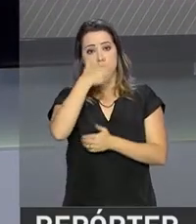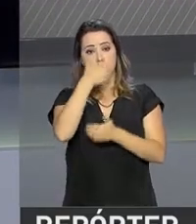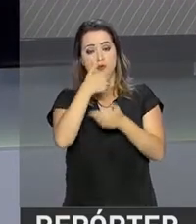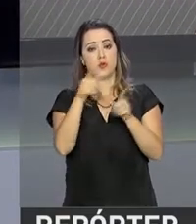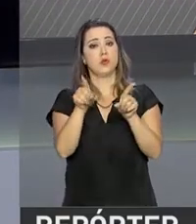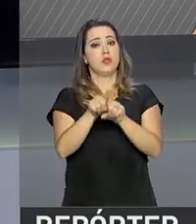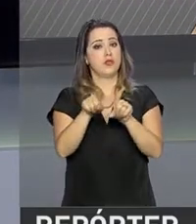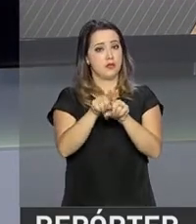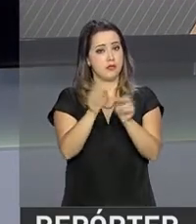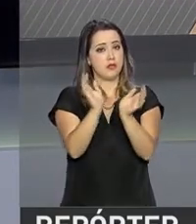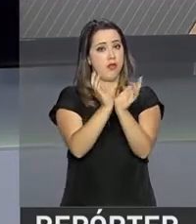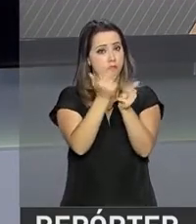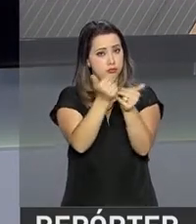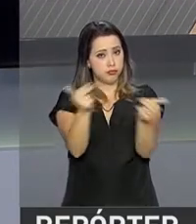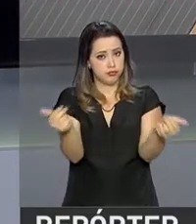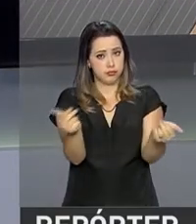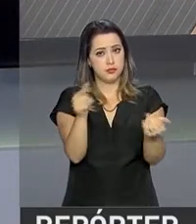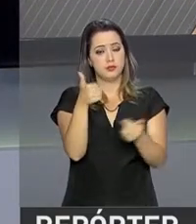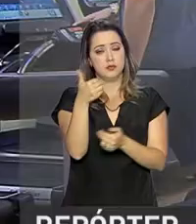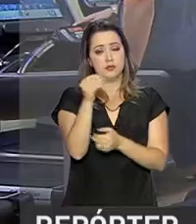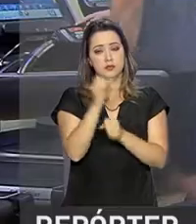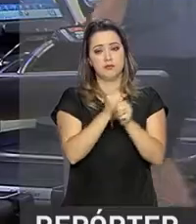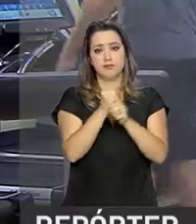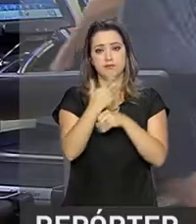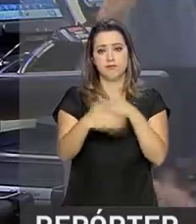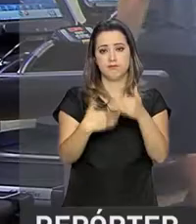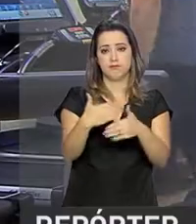nos últimos dez anos